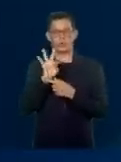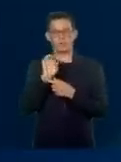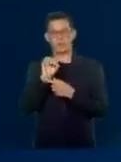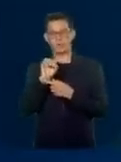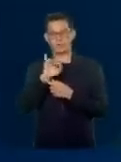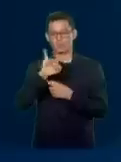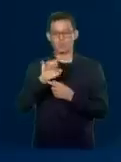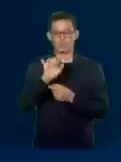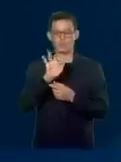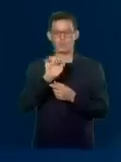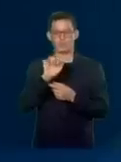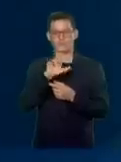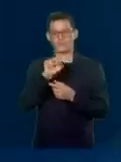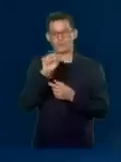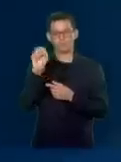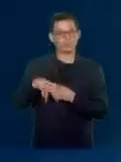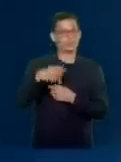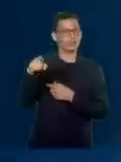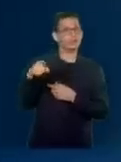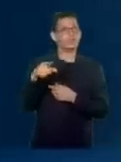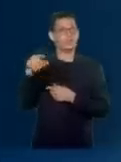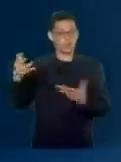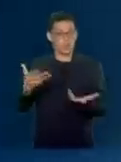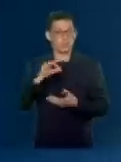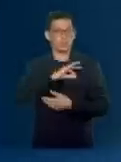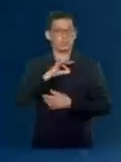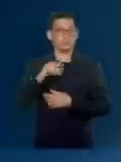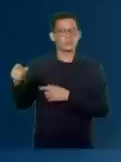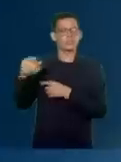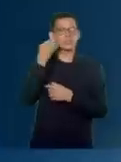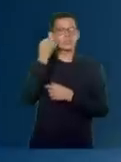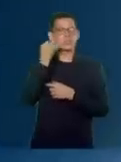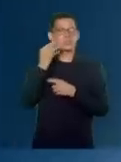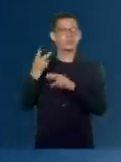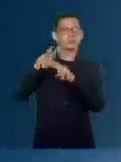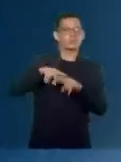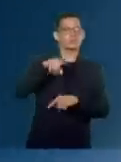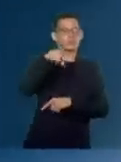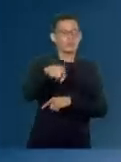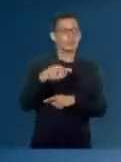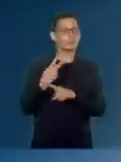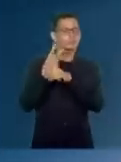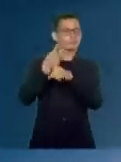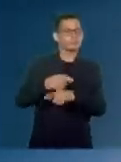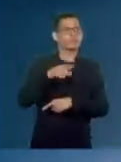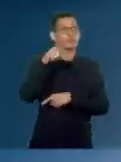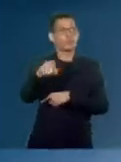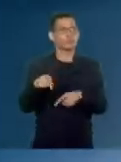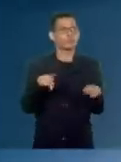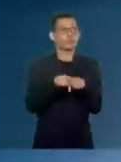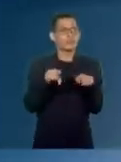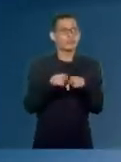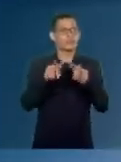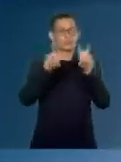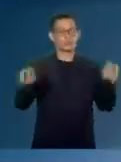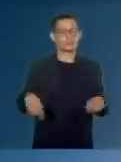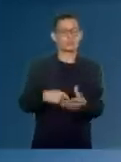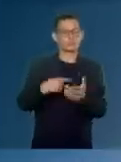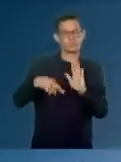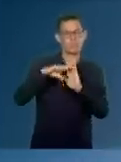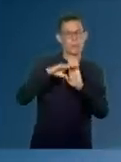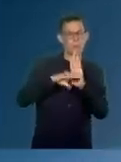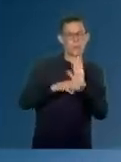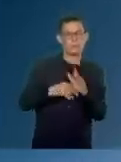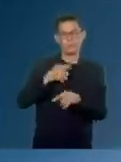Federal que tentavam efetuar a prisão dele depois das ofensas à ministra Carmen Lúcia do Supremo e também do descumprimento das medidas que definiam a